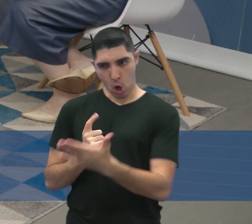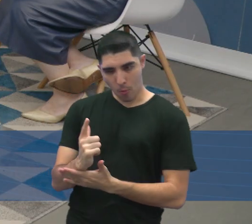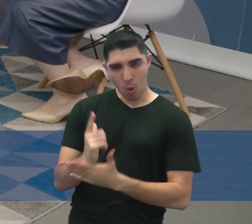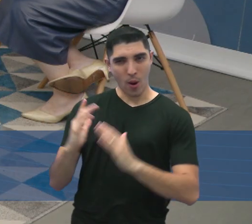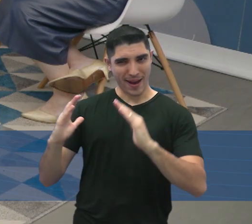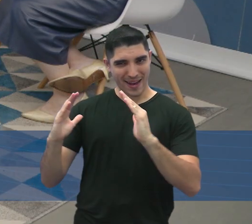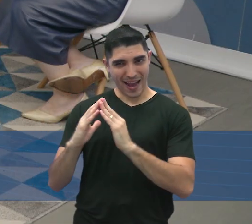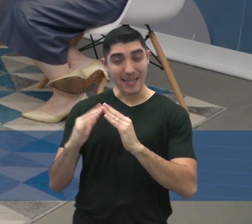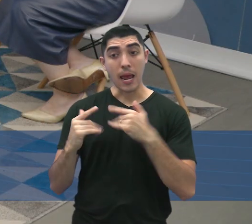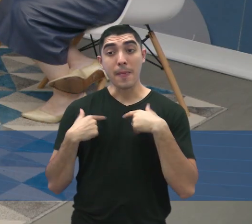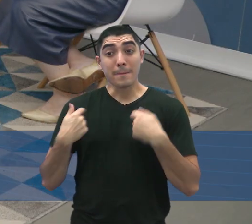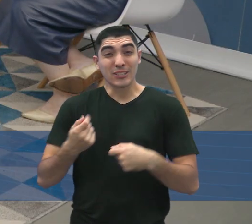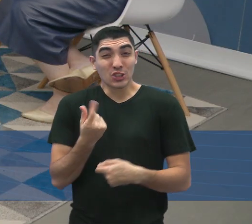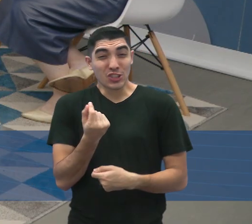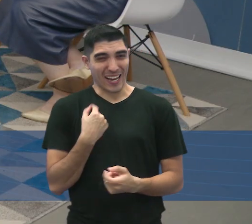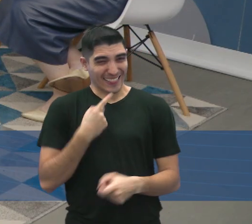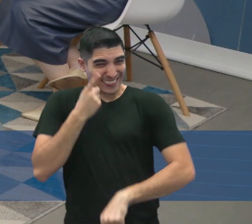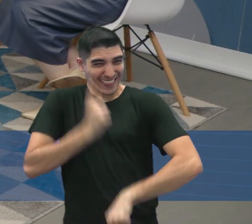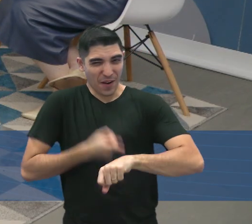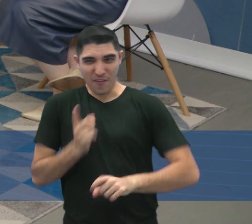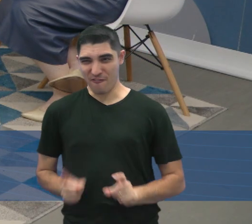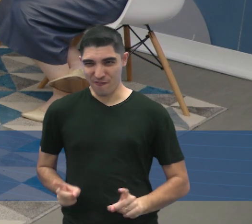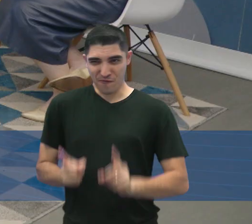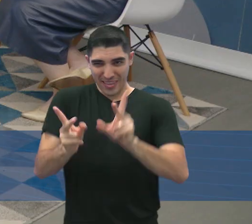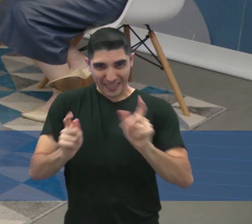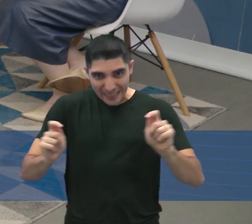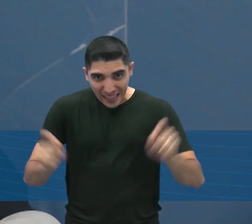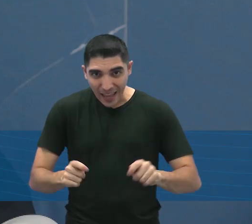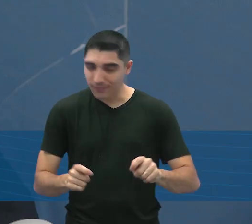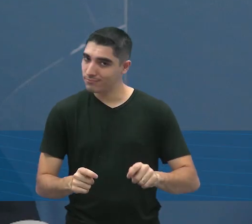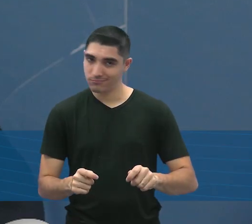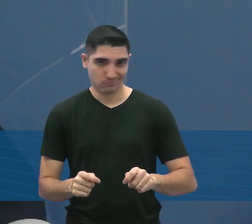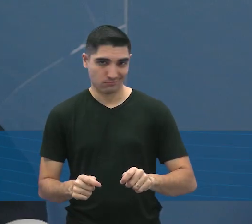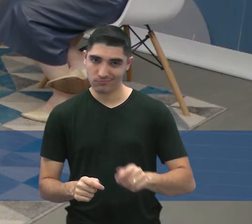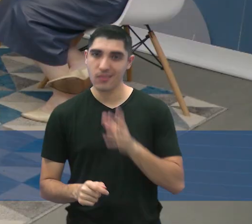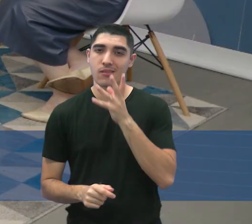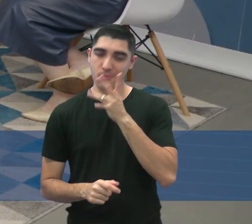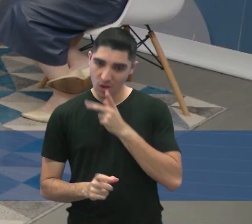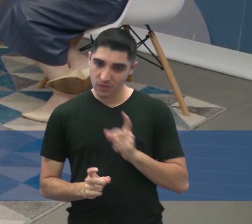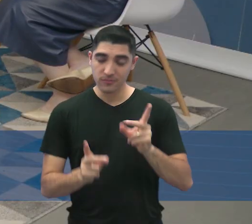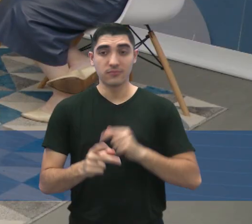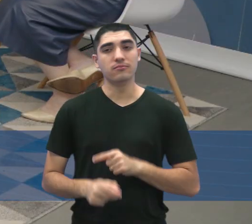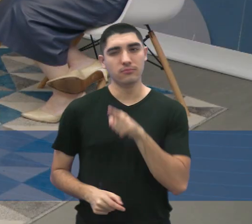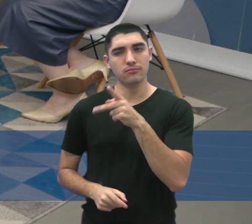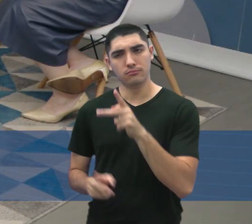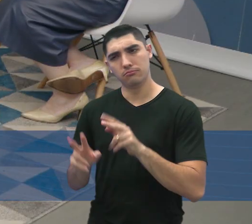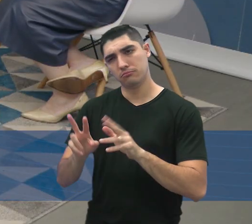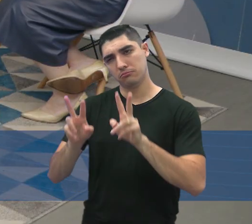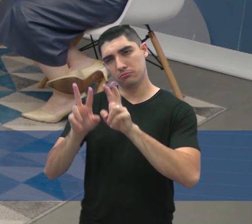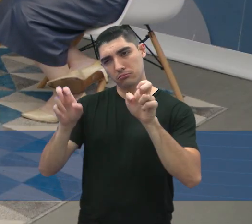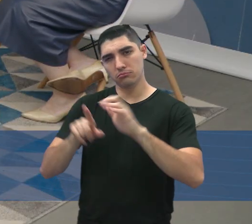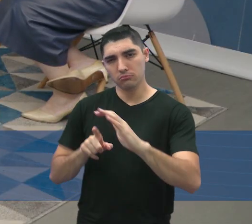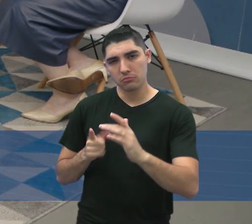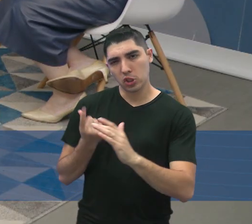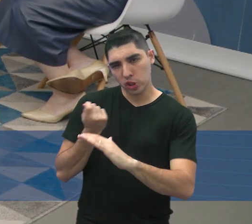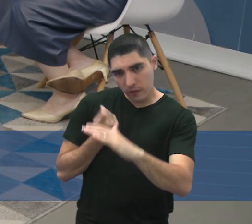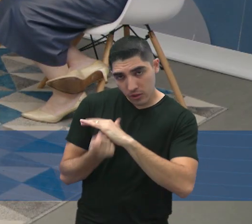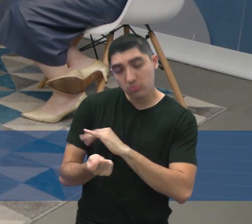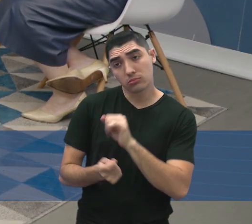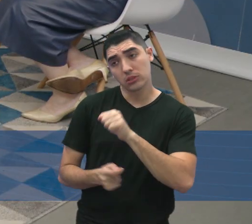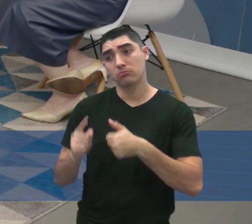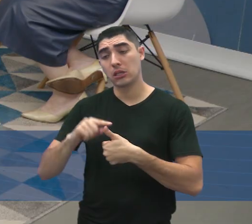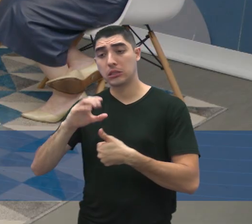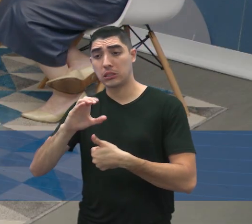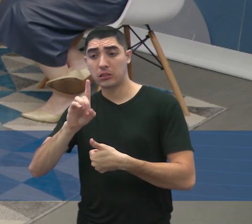que você precisa do dinheiro, vai vender, pronto. E você fez uma pergunta aqui, Rafa, sobre o que é investimento. Então, sim, um CDB,